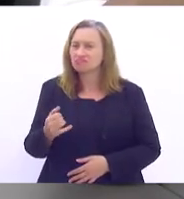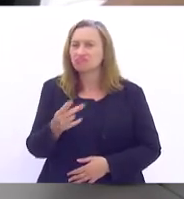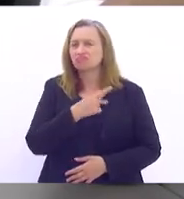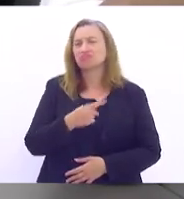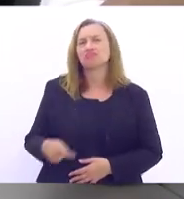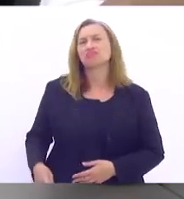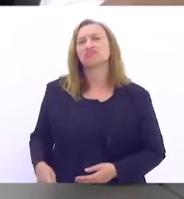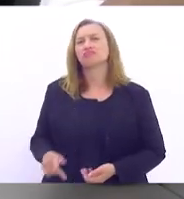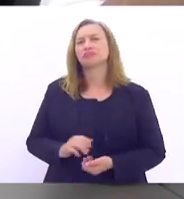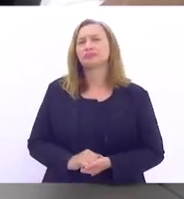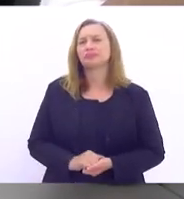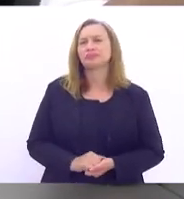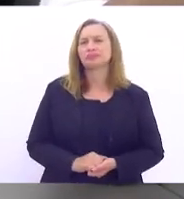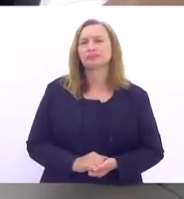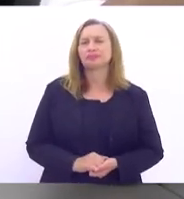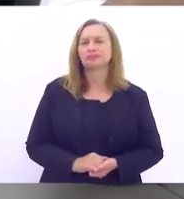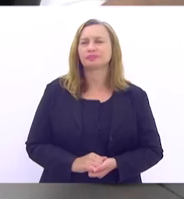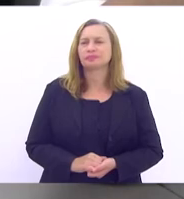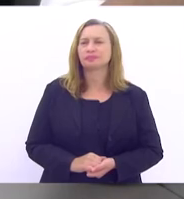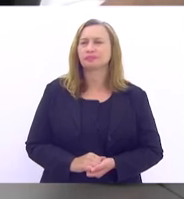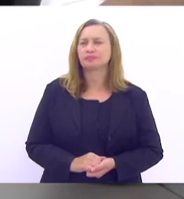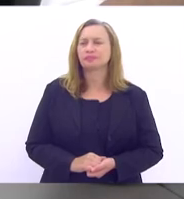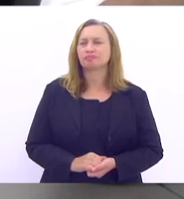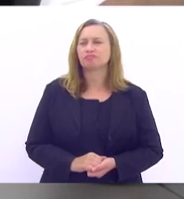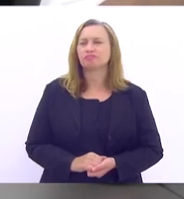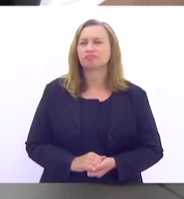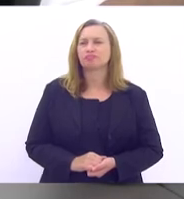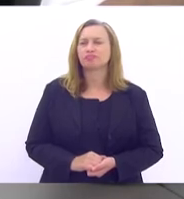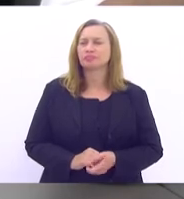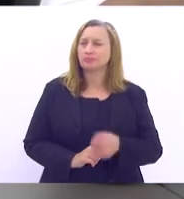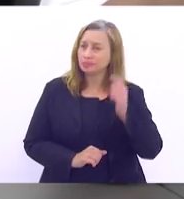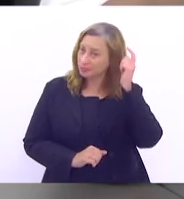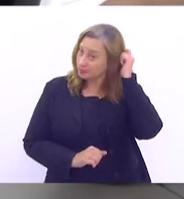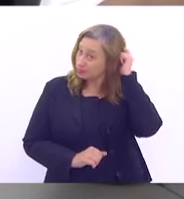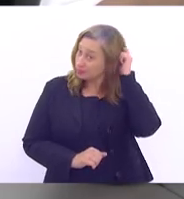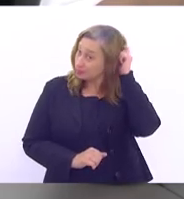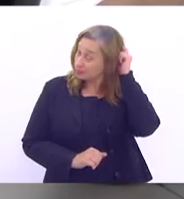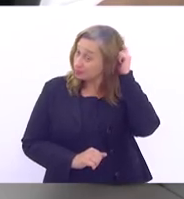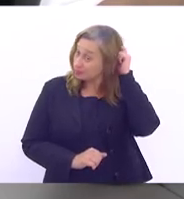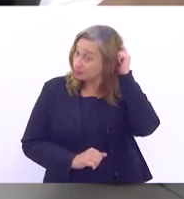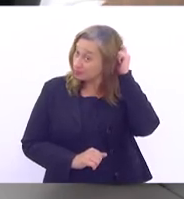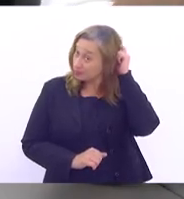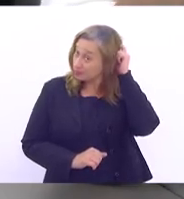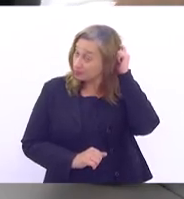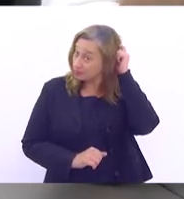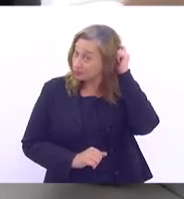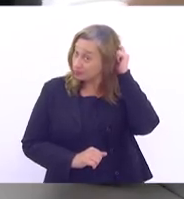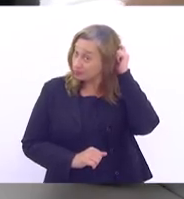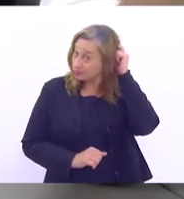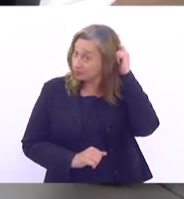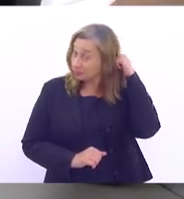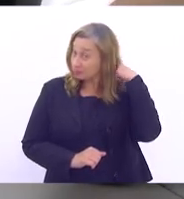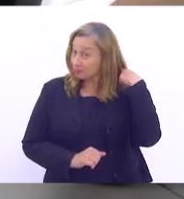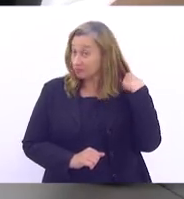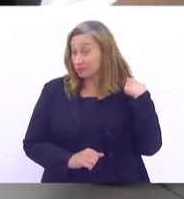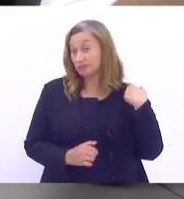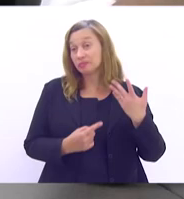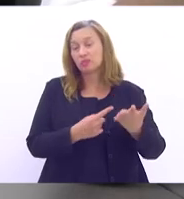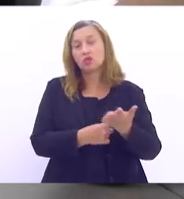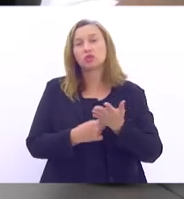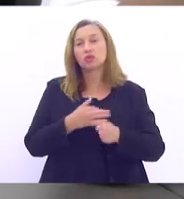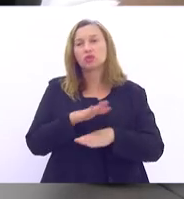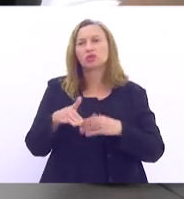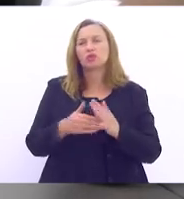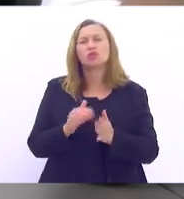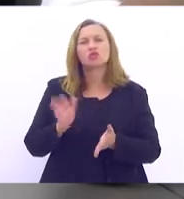seguinte. Eu tenho... Aqui, ó. Praticamente certeza, Vossa Excelência me ajude aqui, assessoria, que a gente